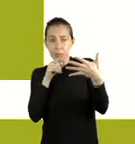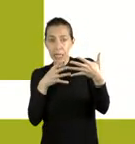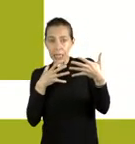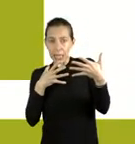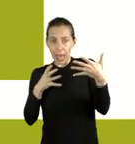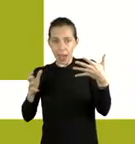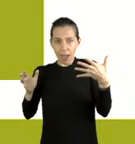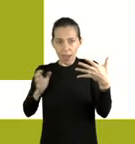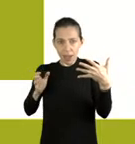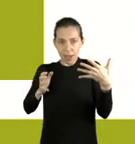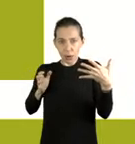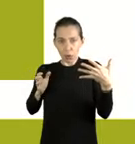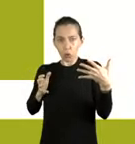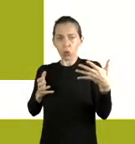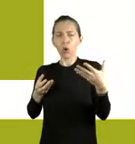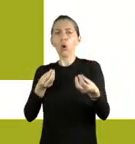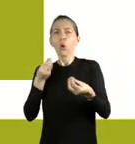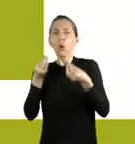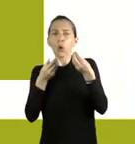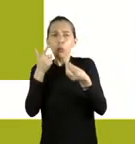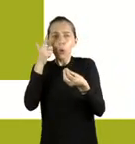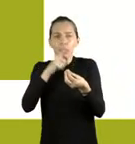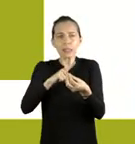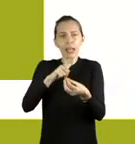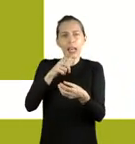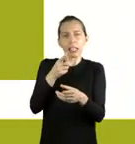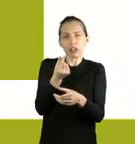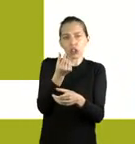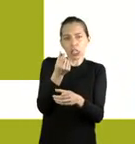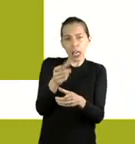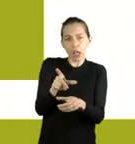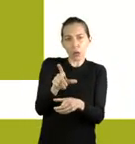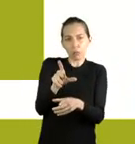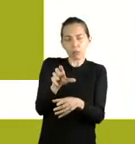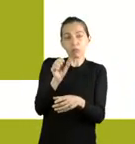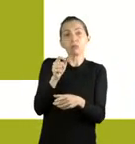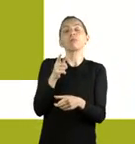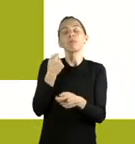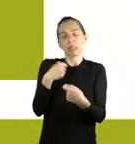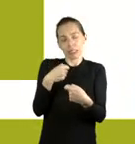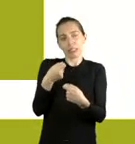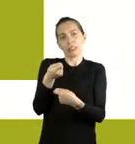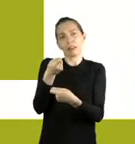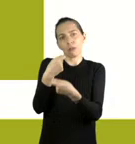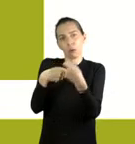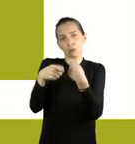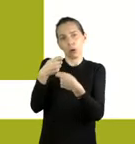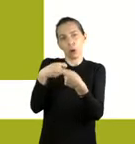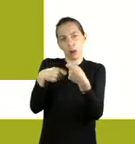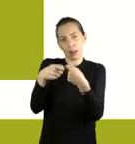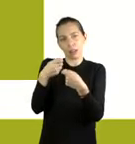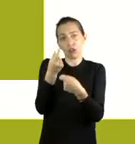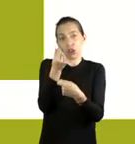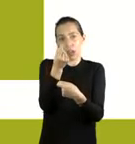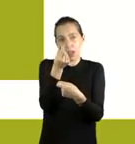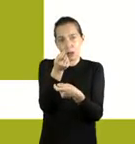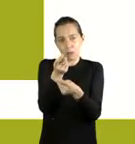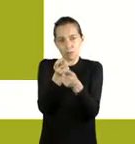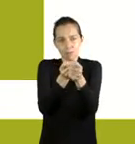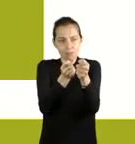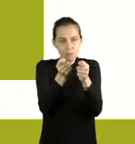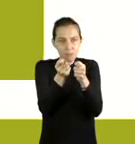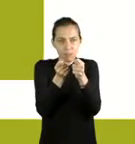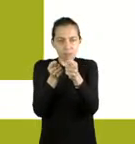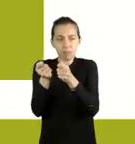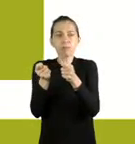sabe como alcançar a riqueza é uma, o controle financeiro. Isso quer dizer o quê? Você